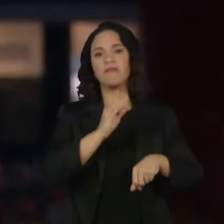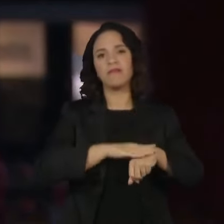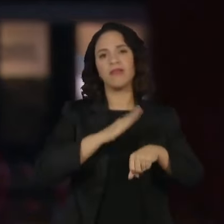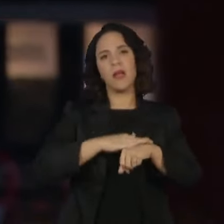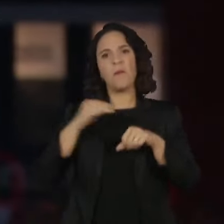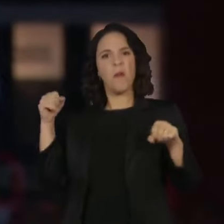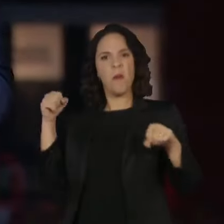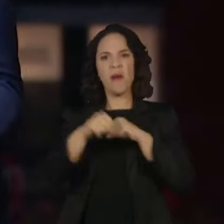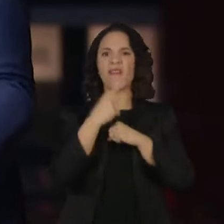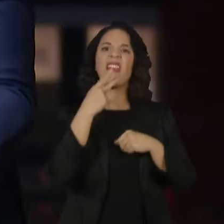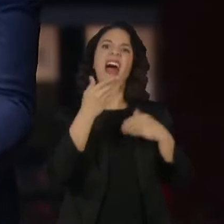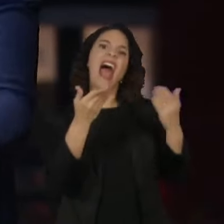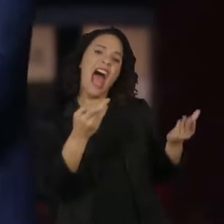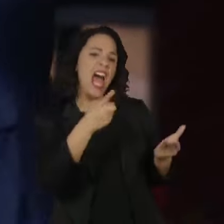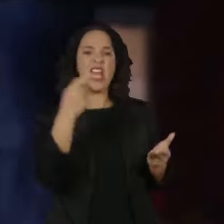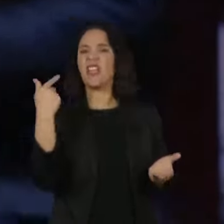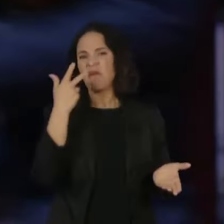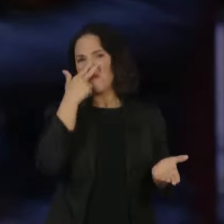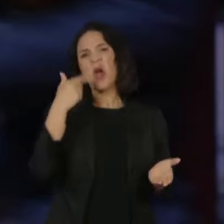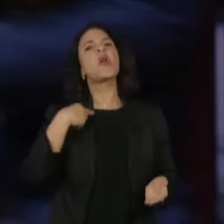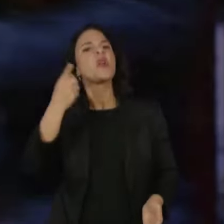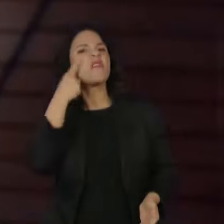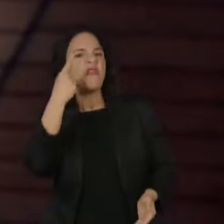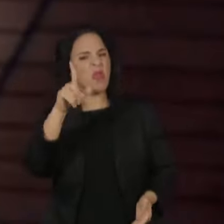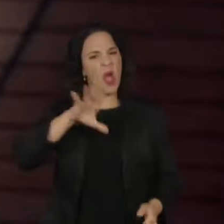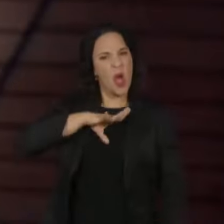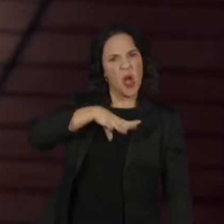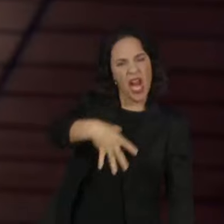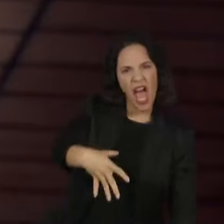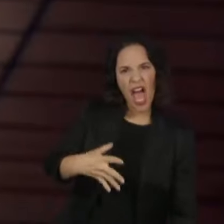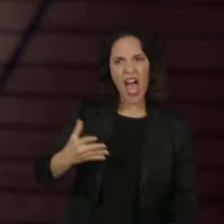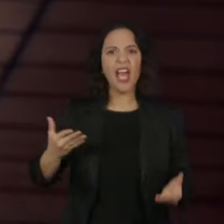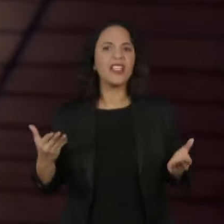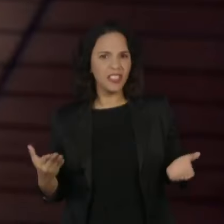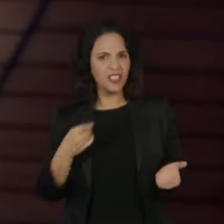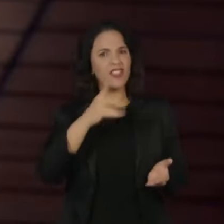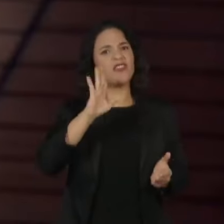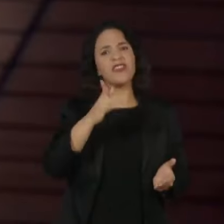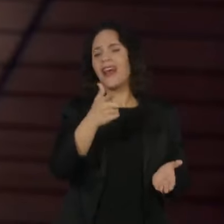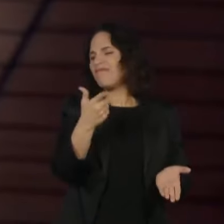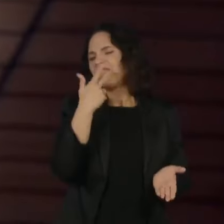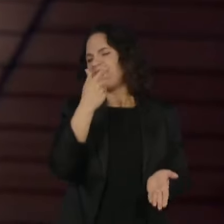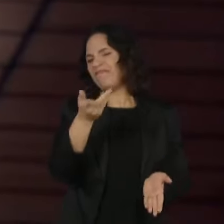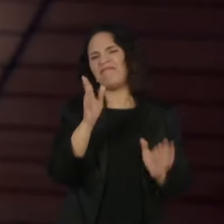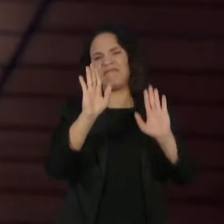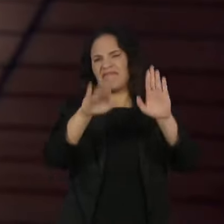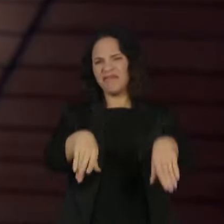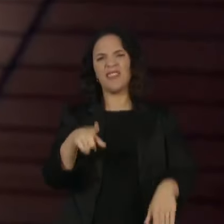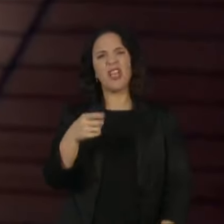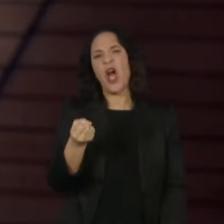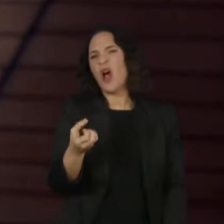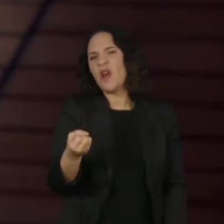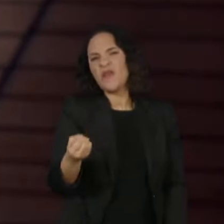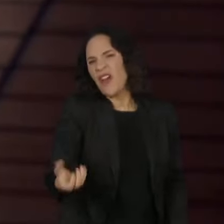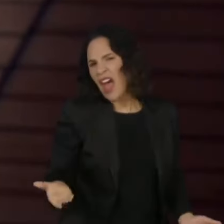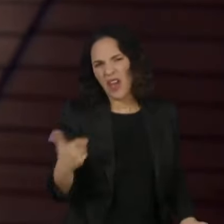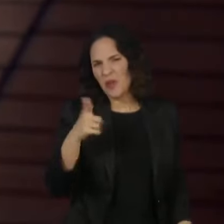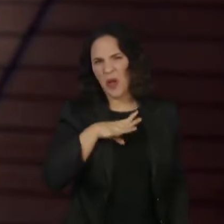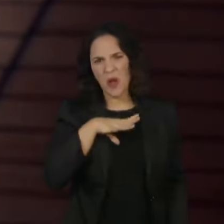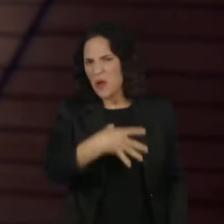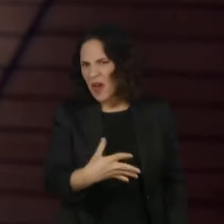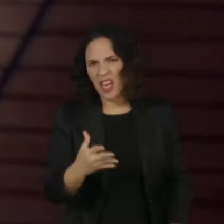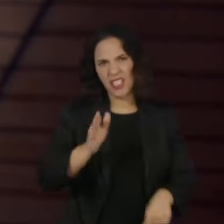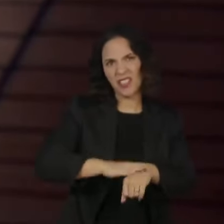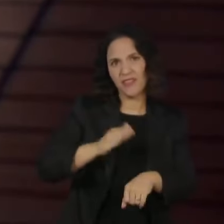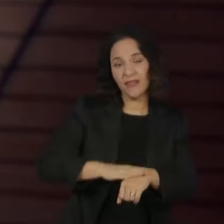ele chamou de arregão disse que ele não teria coragem que já tinha demonstrado que não tinha coragem de de fazer o que